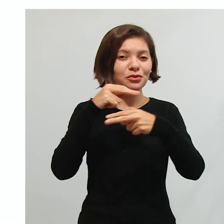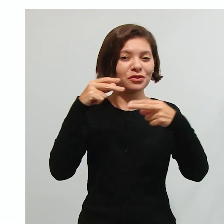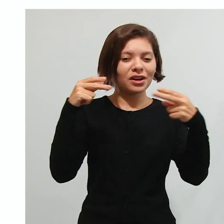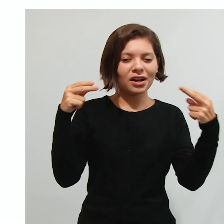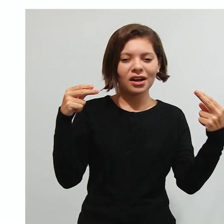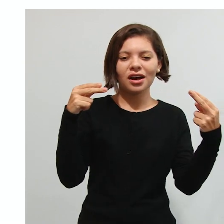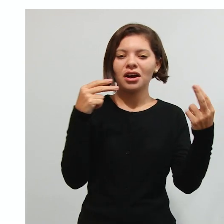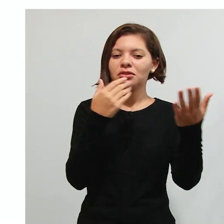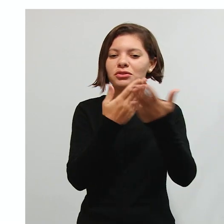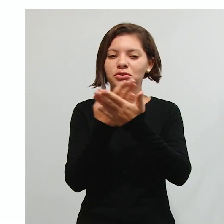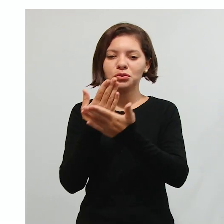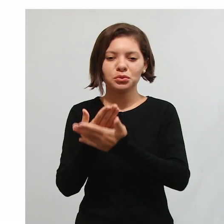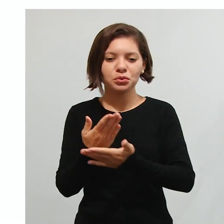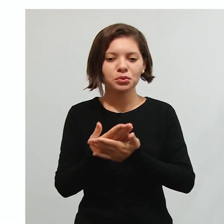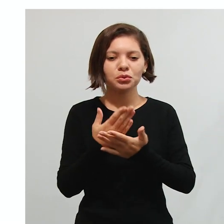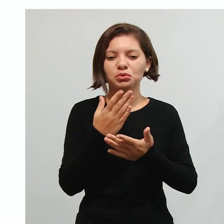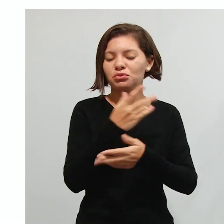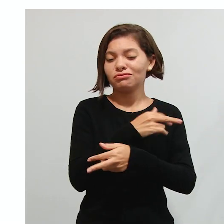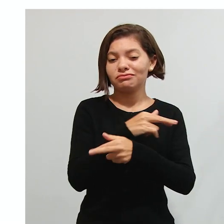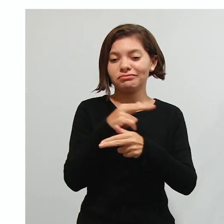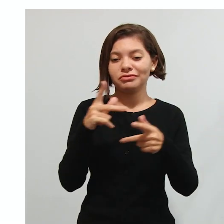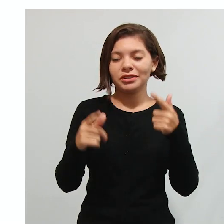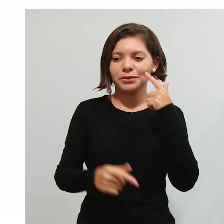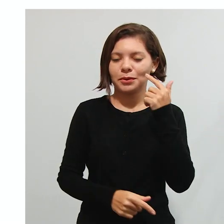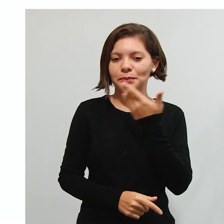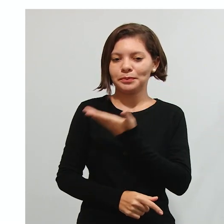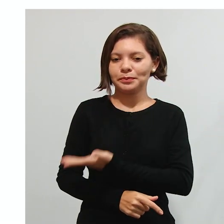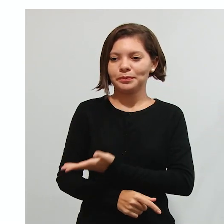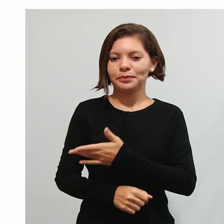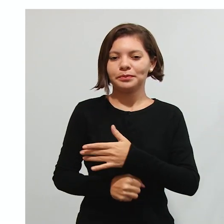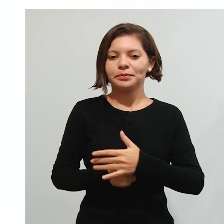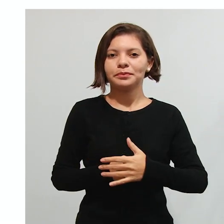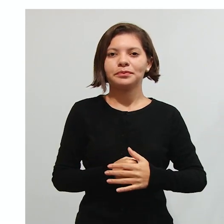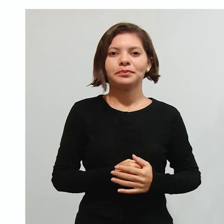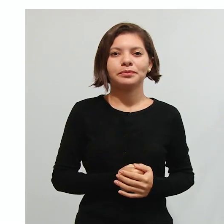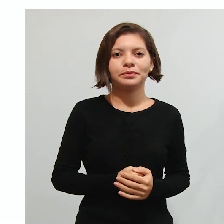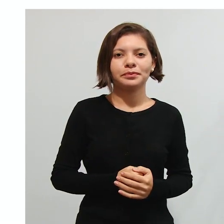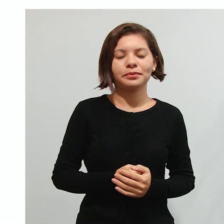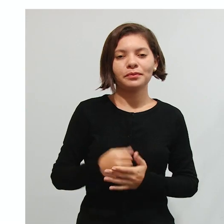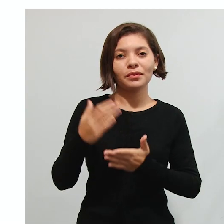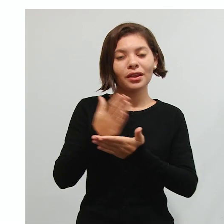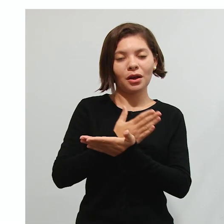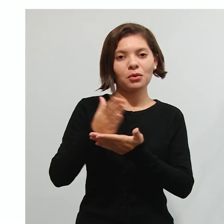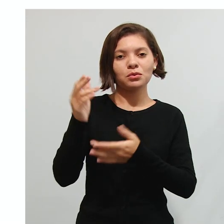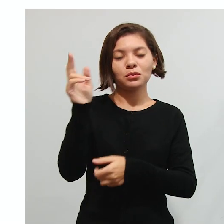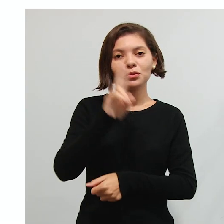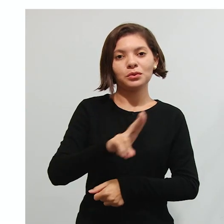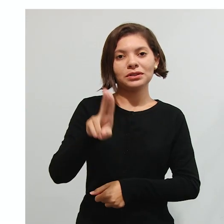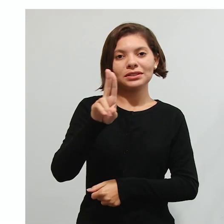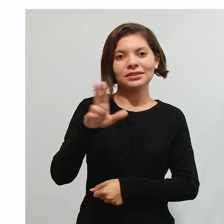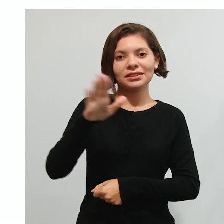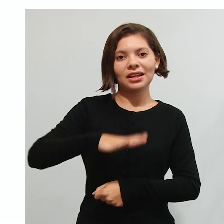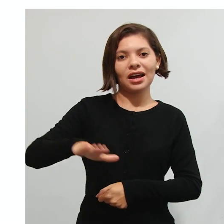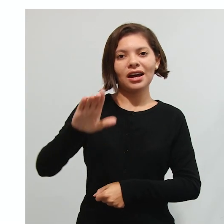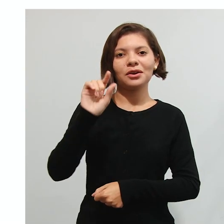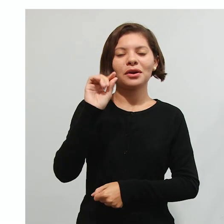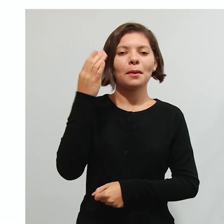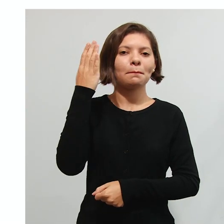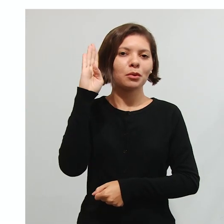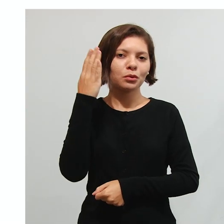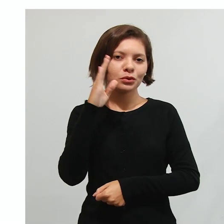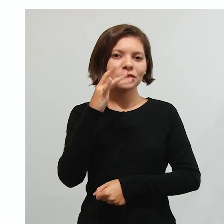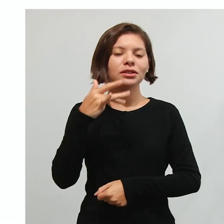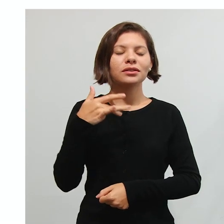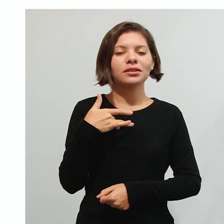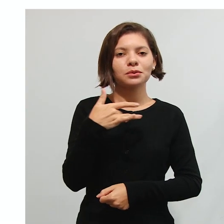ensaio de corte estudo caso controle pesquisa fenomenológica H muitos desses eles são utilizados nessas áreas de